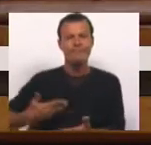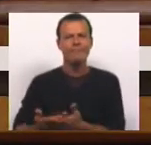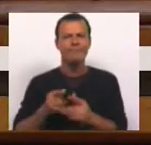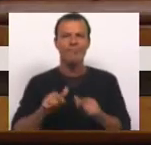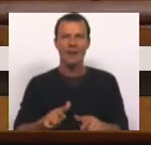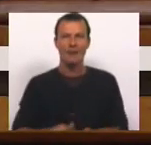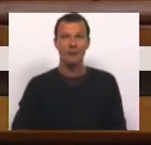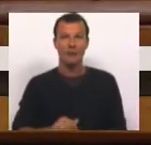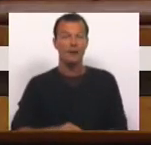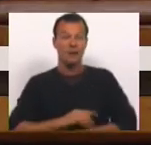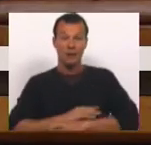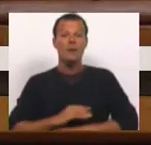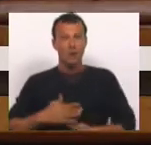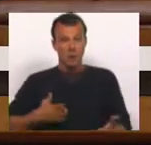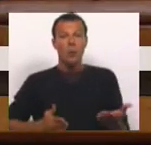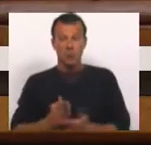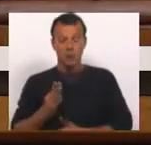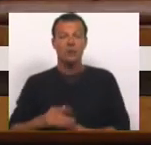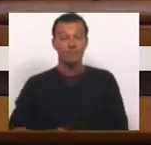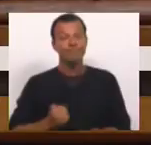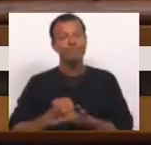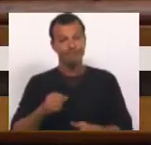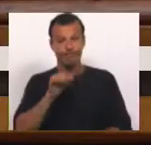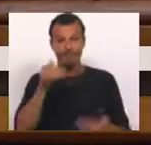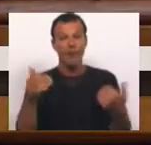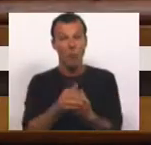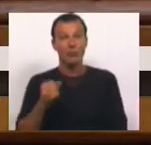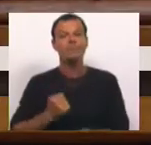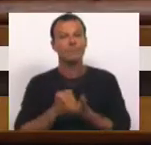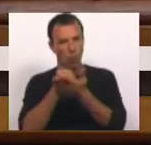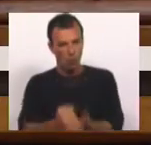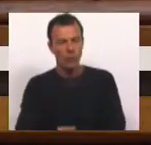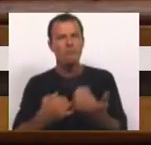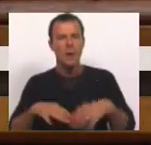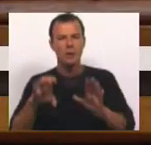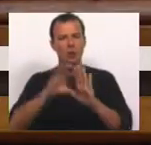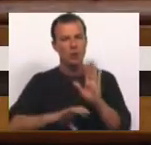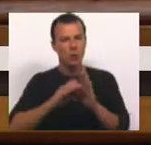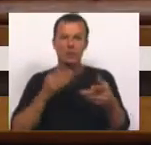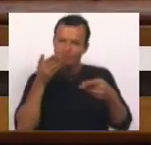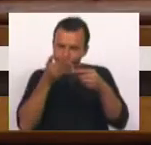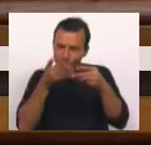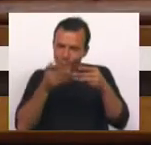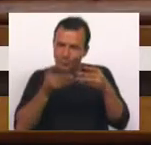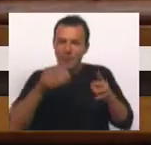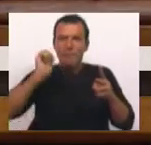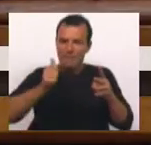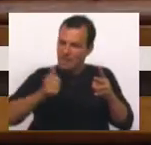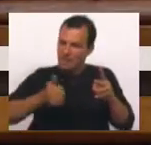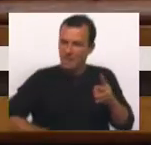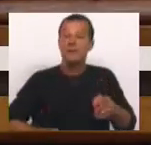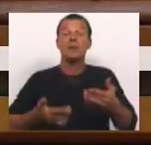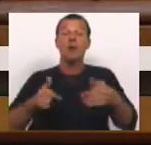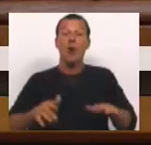a morte medicamente assistida em situações extremas e em condições muito bem definidas. Que fique, portanto,